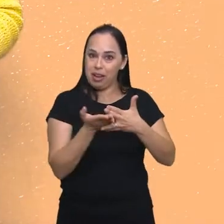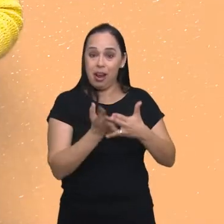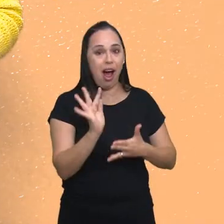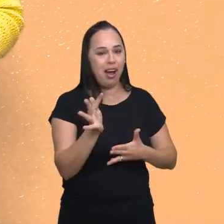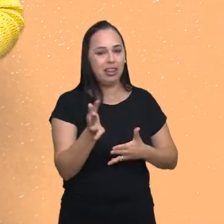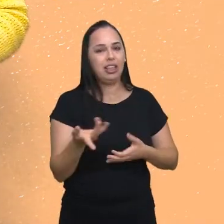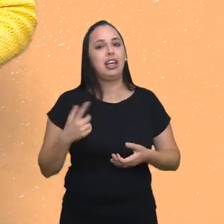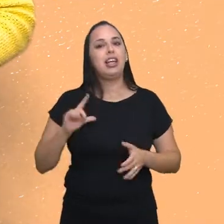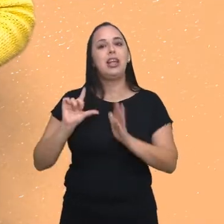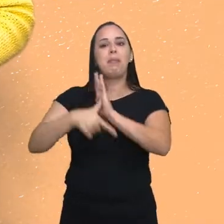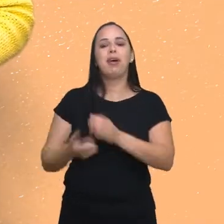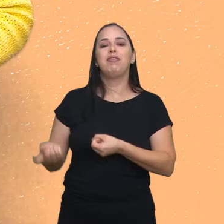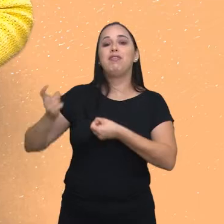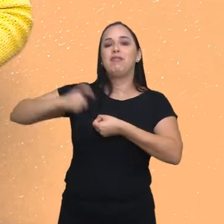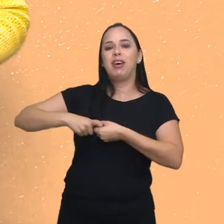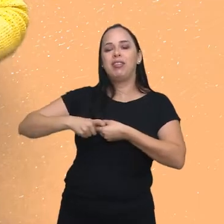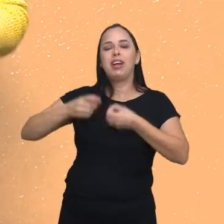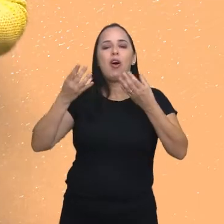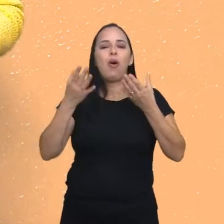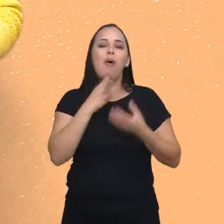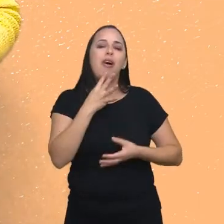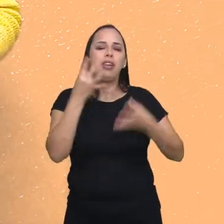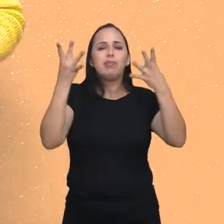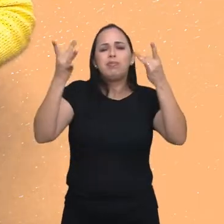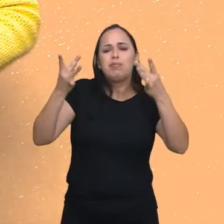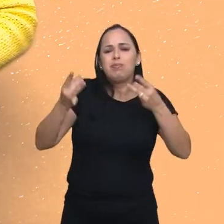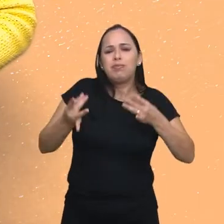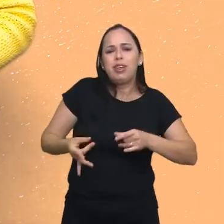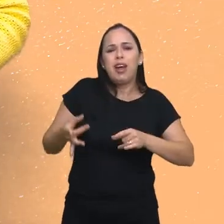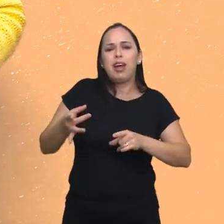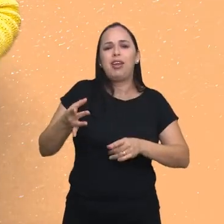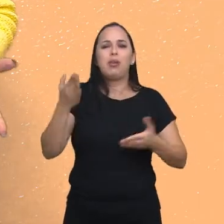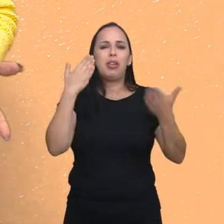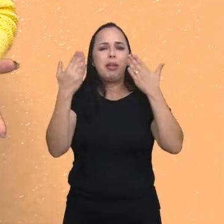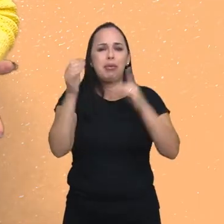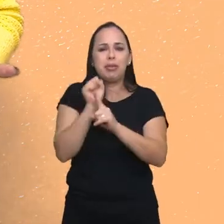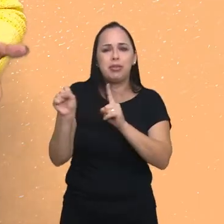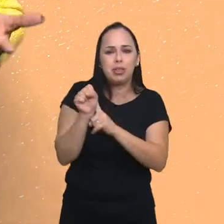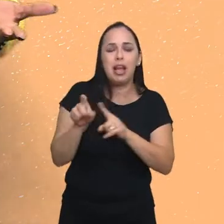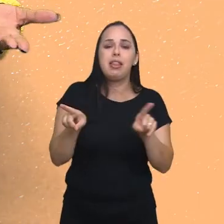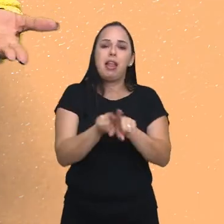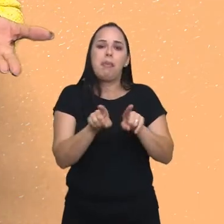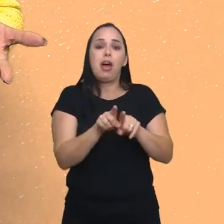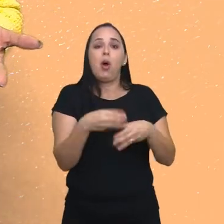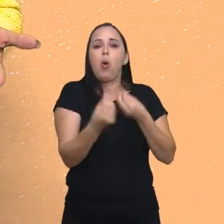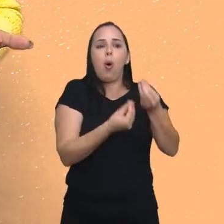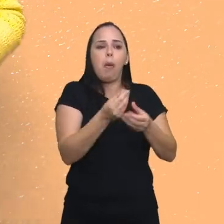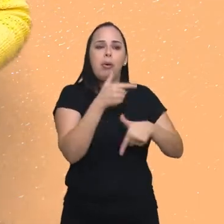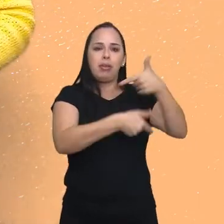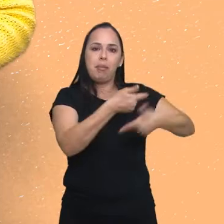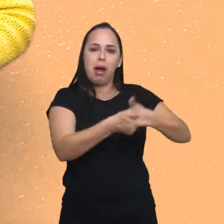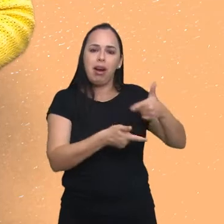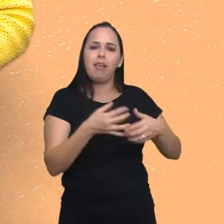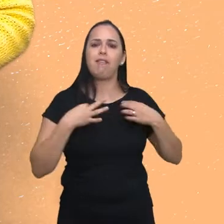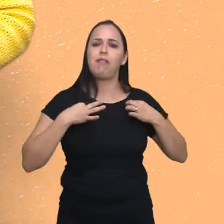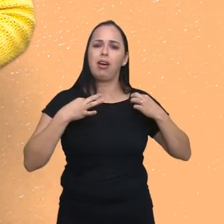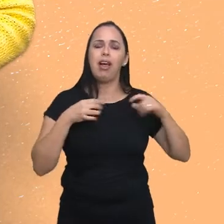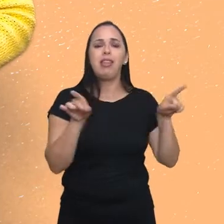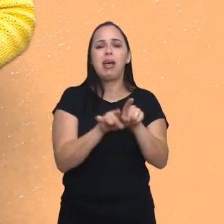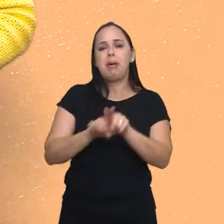para um breve intervalo e na volta você vai conhecer os detalhes do acompanhamento psicossocial, saber como ser voluntário e ouvir